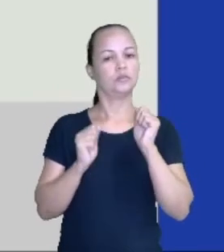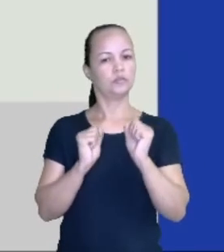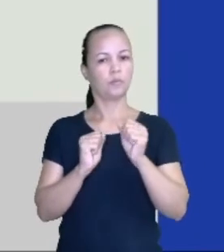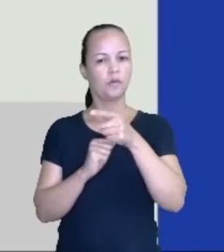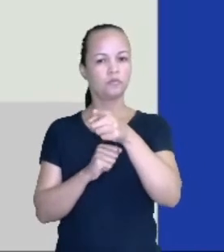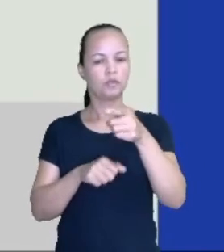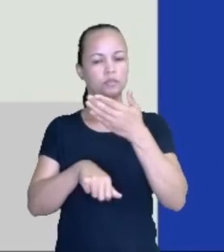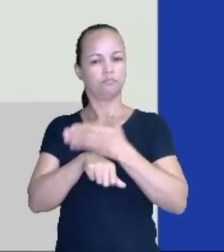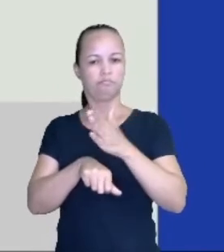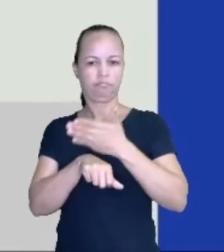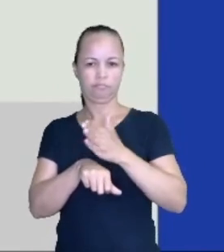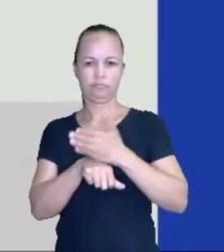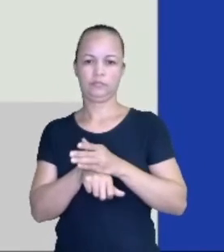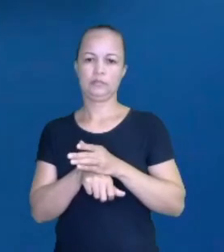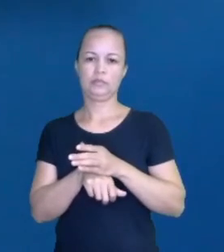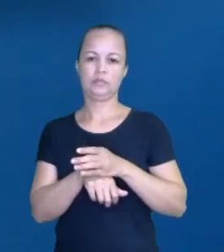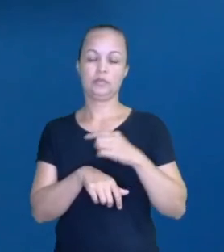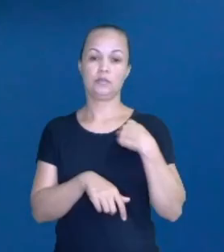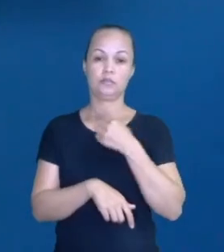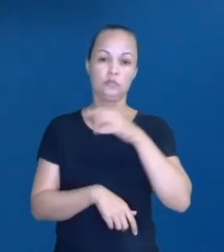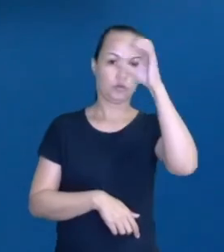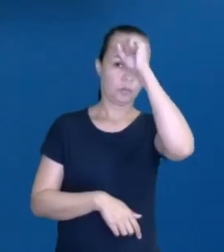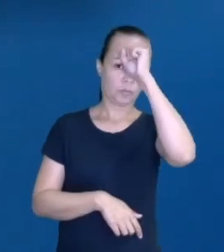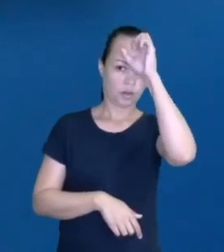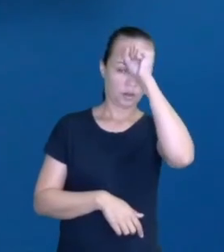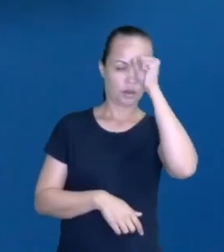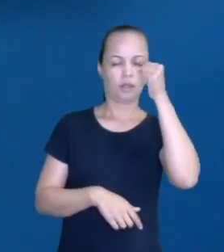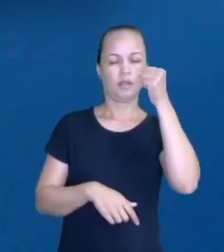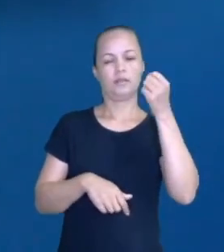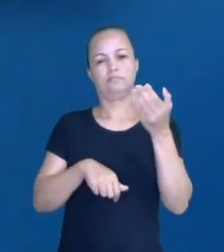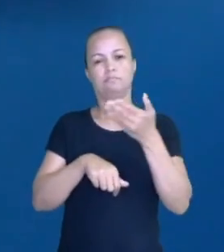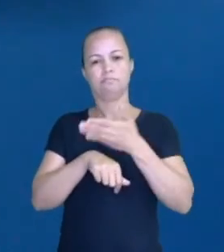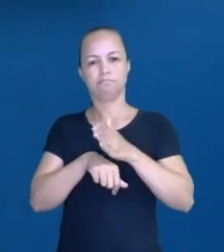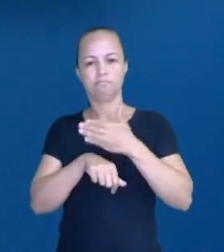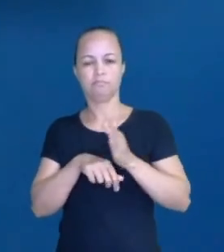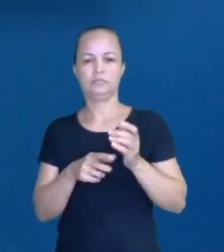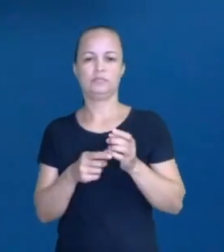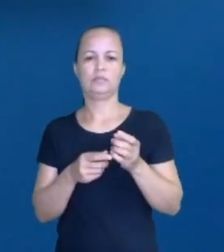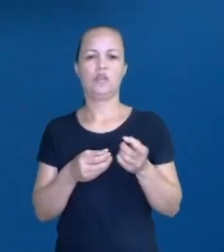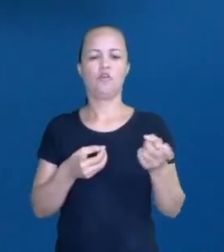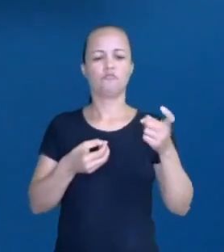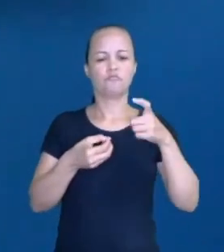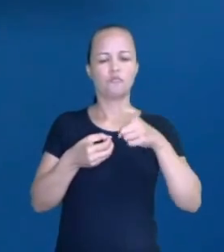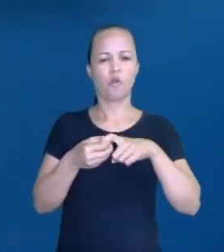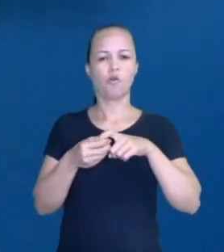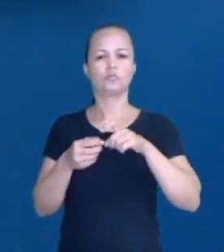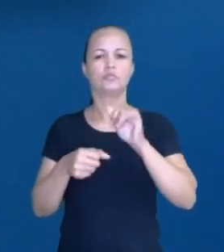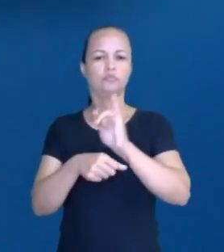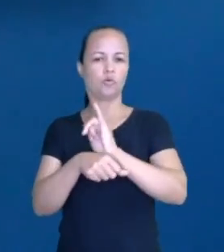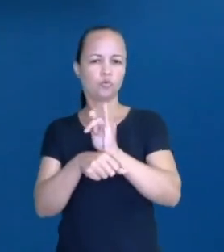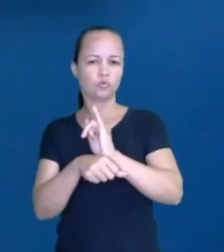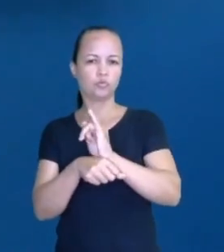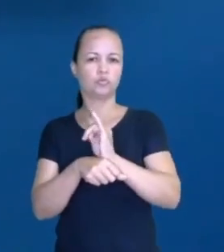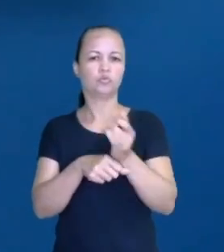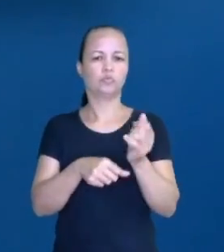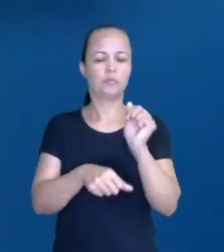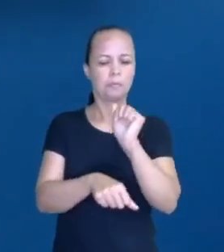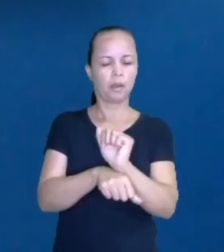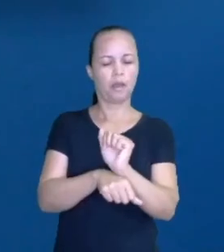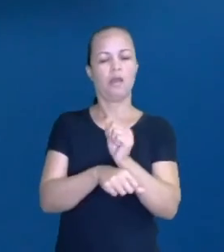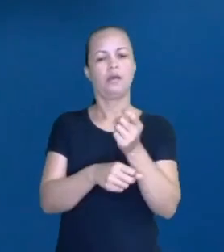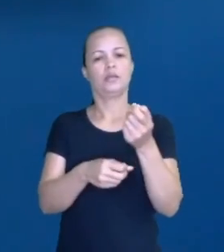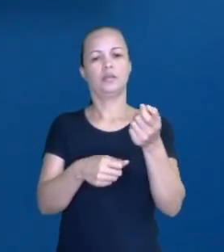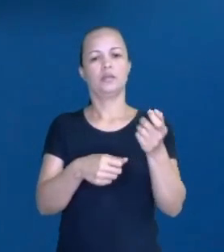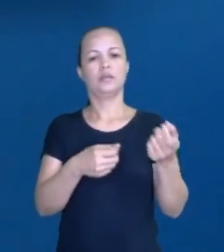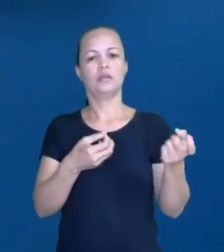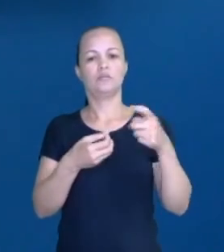porque a gente só aprende praticando. Voltem o vídeo aí. Vai ficar no YouTube, então dá para vocês